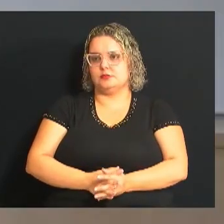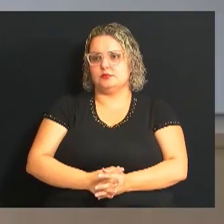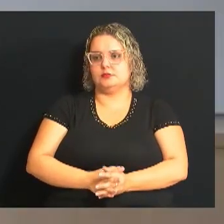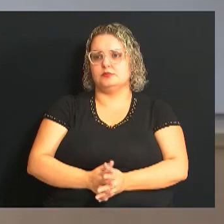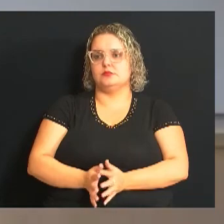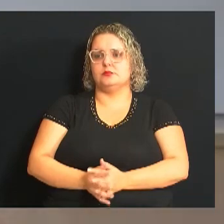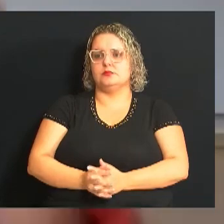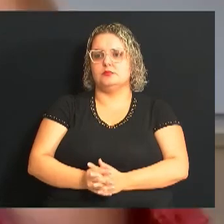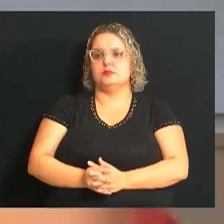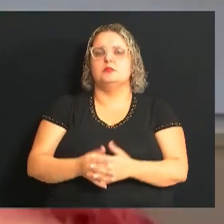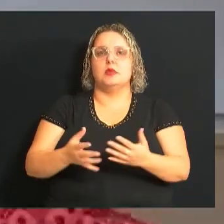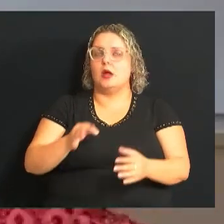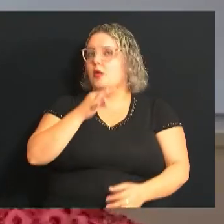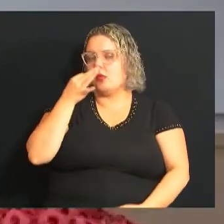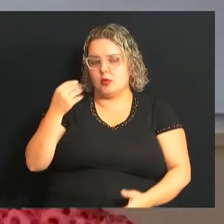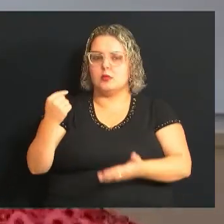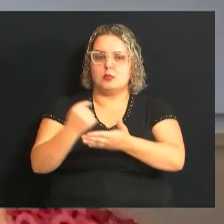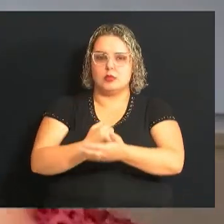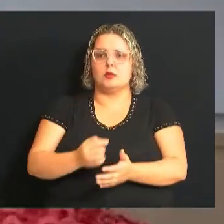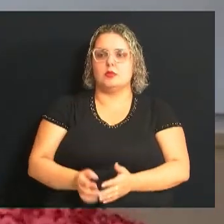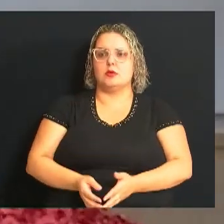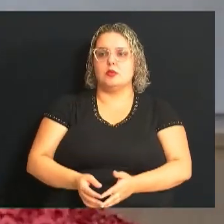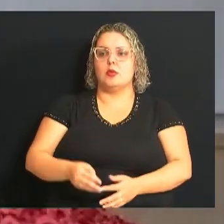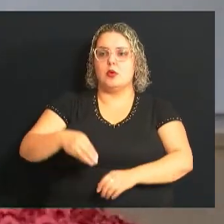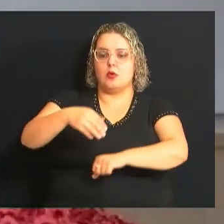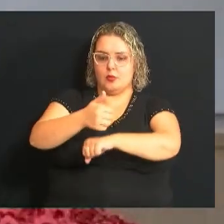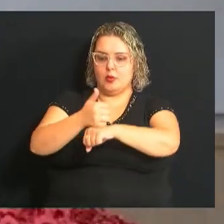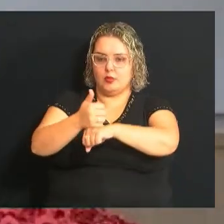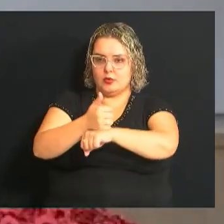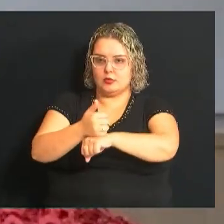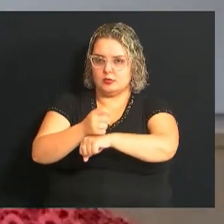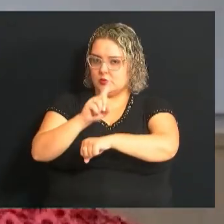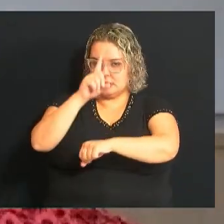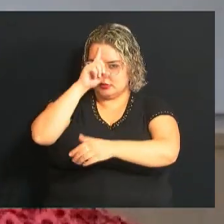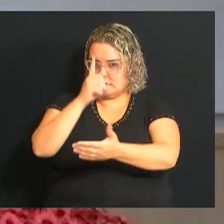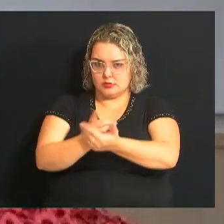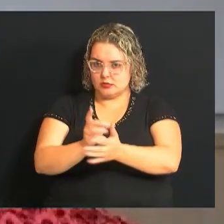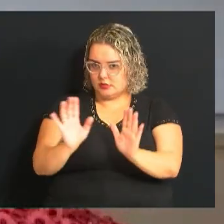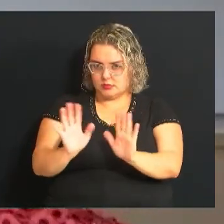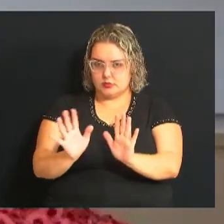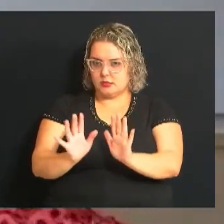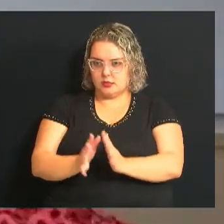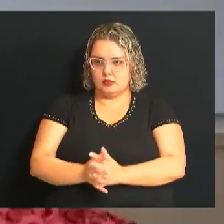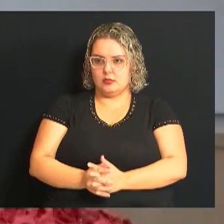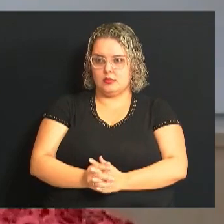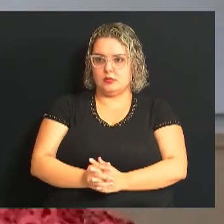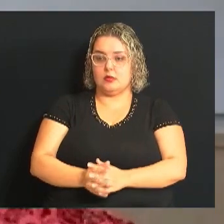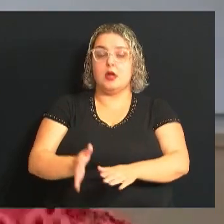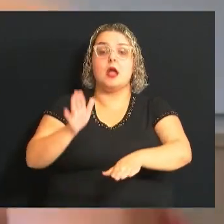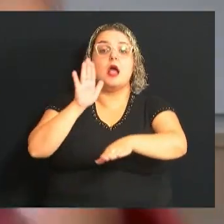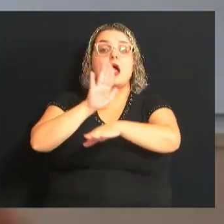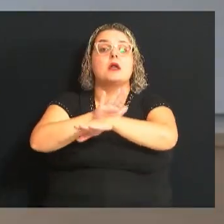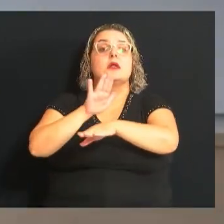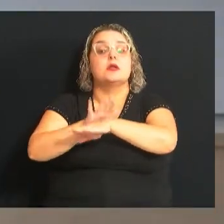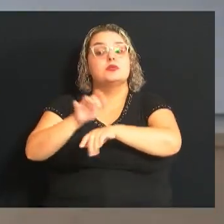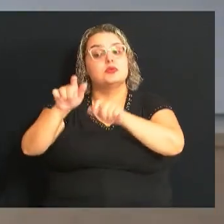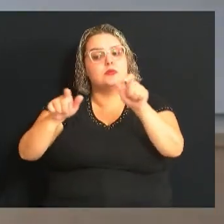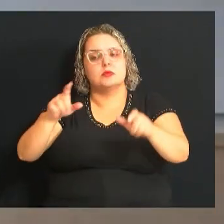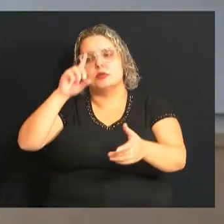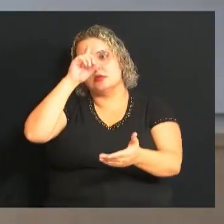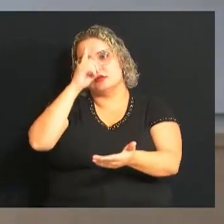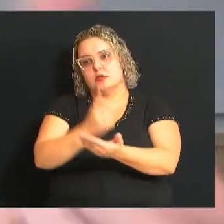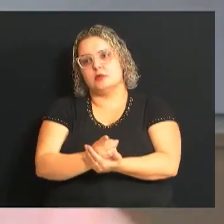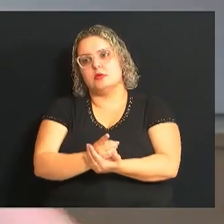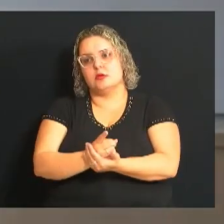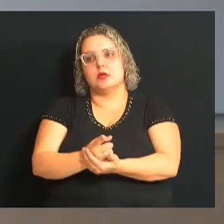Tá, ótima sua pergunta. O mediador de conflito, ele não decide. Ele ajuda as pessoas a decidirem. Então, eu não digo